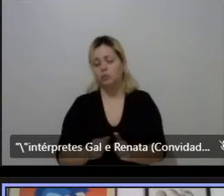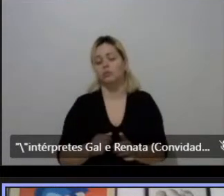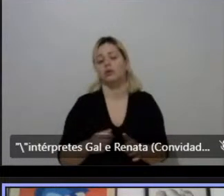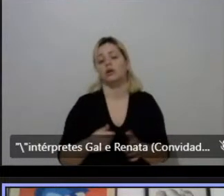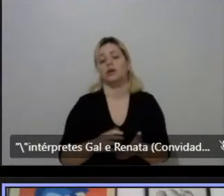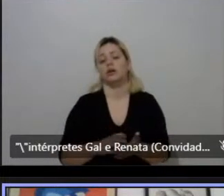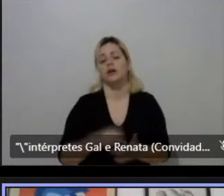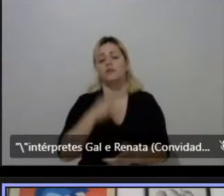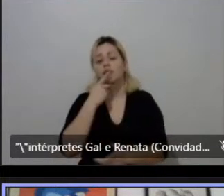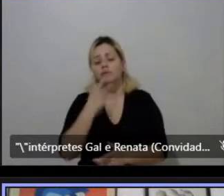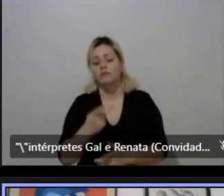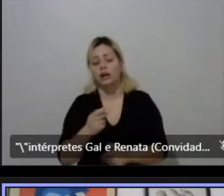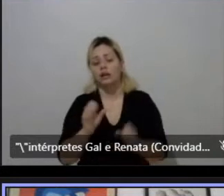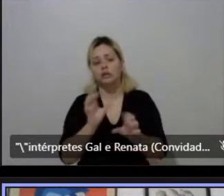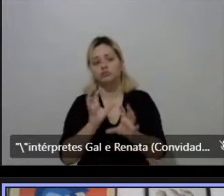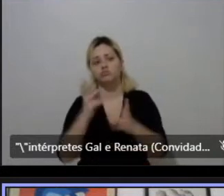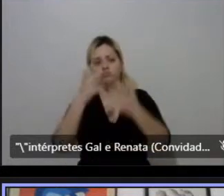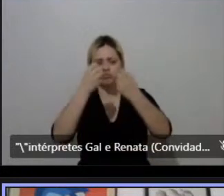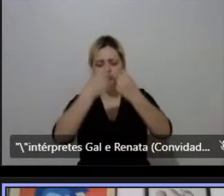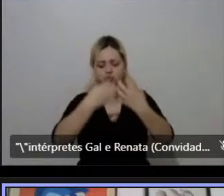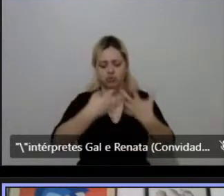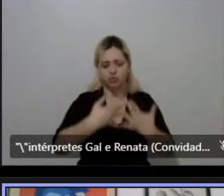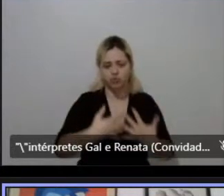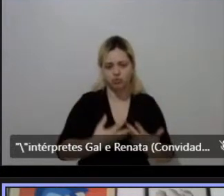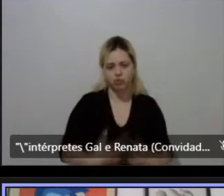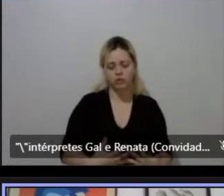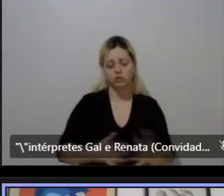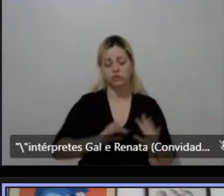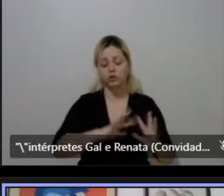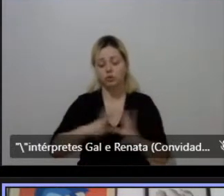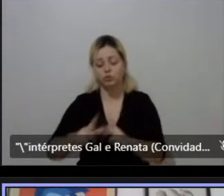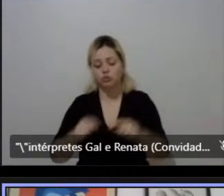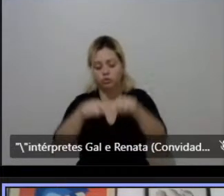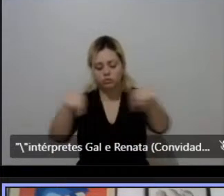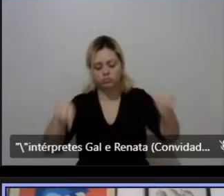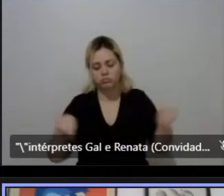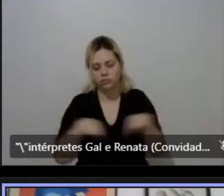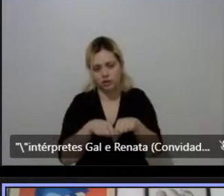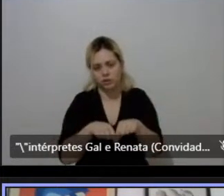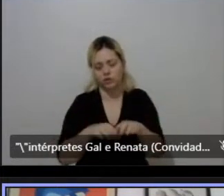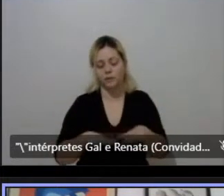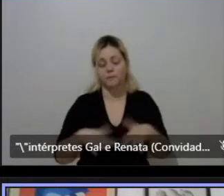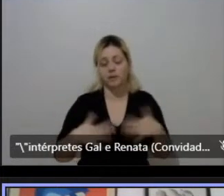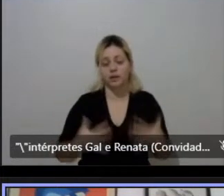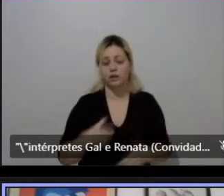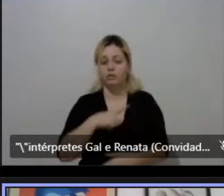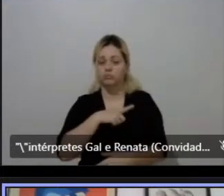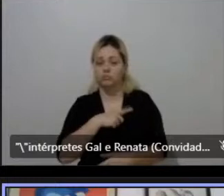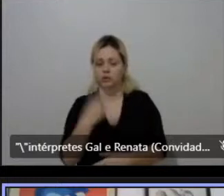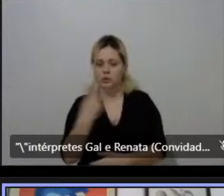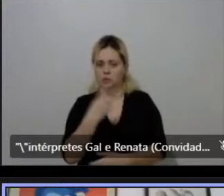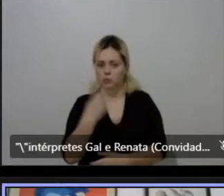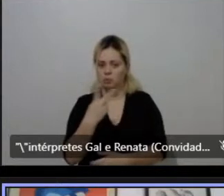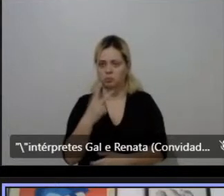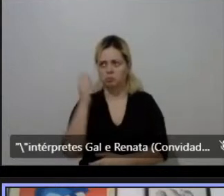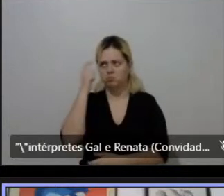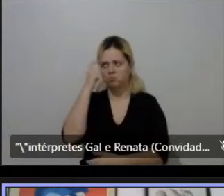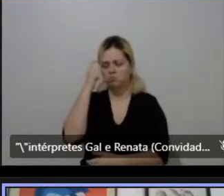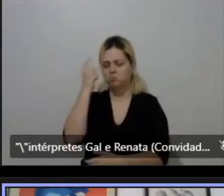vai despossuindo, desarticulando, né, esses territórios, né? Aí a gente tem duas lógicas, né, que a gente observa bem nessas